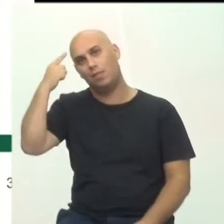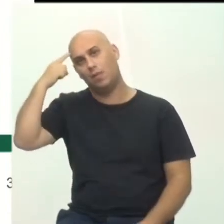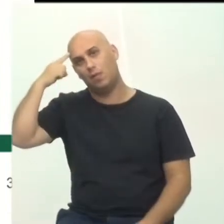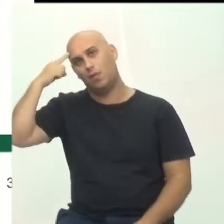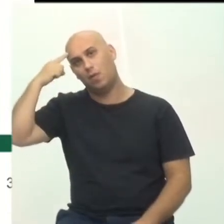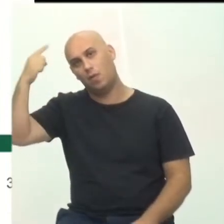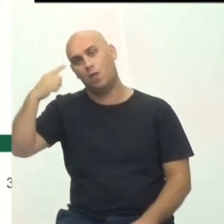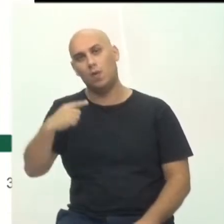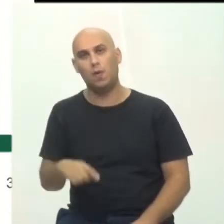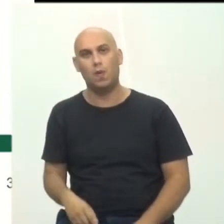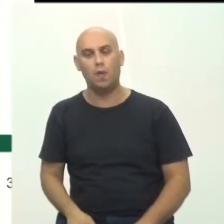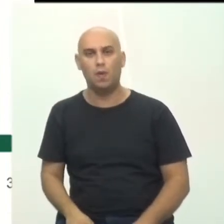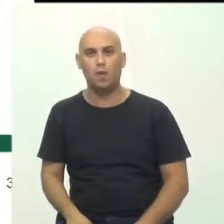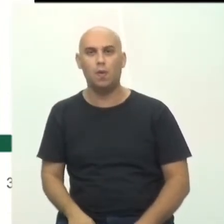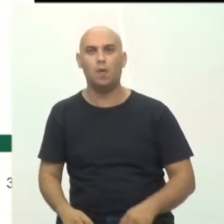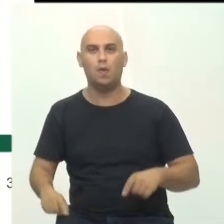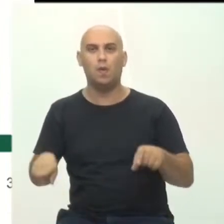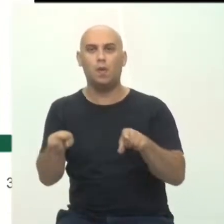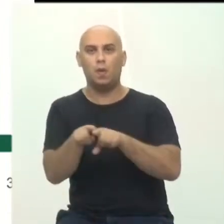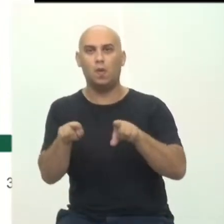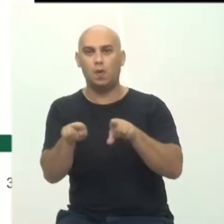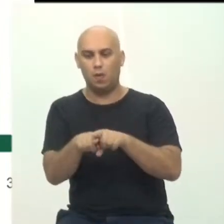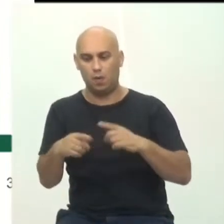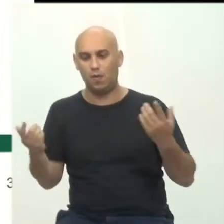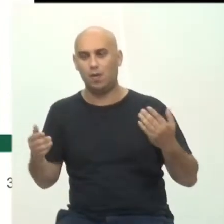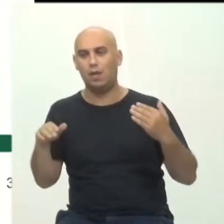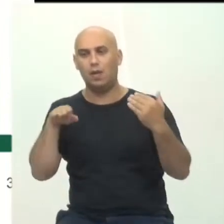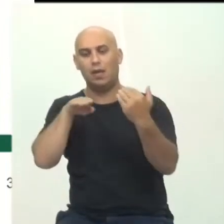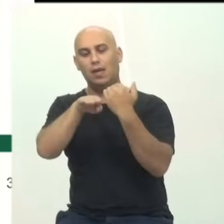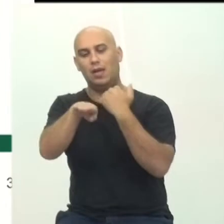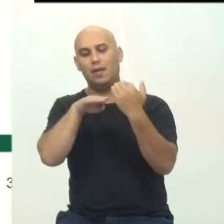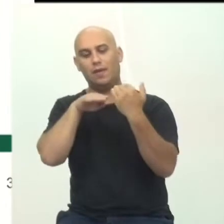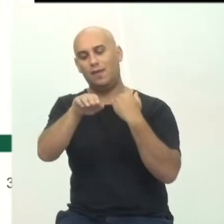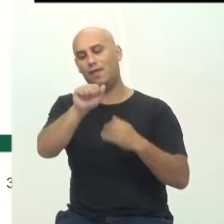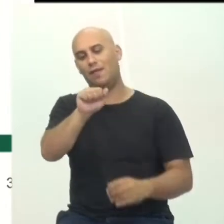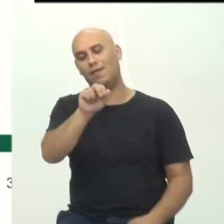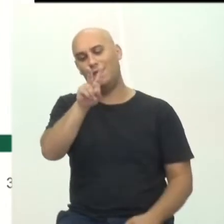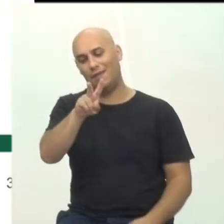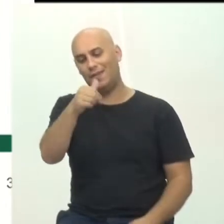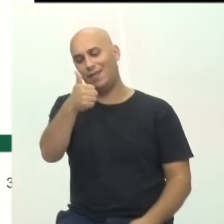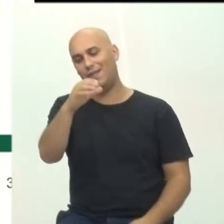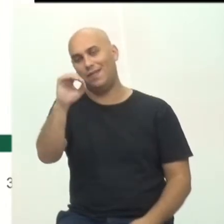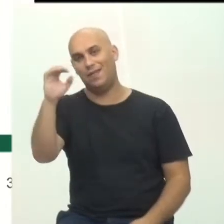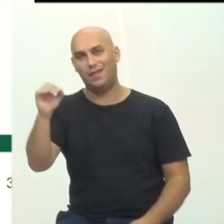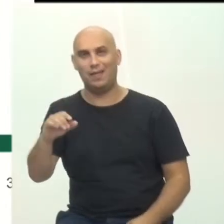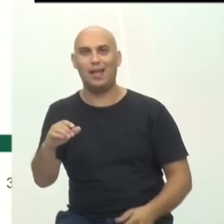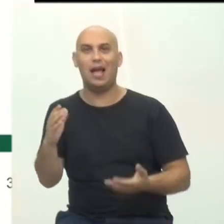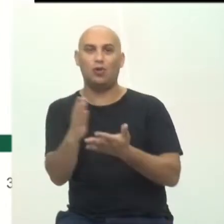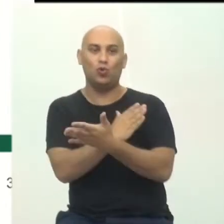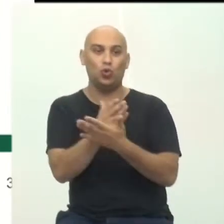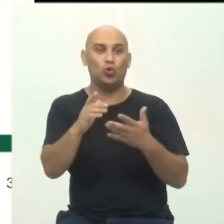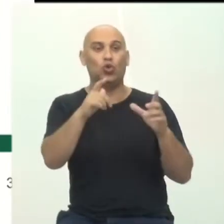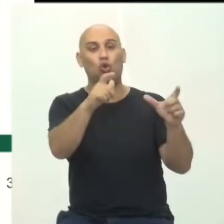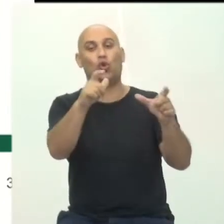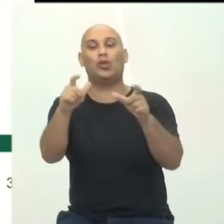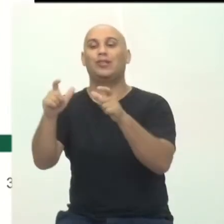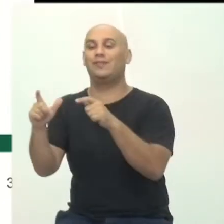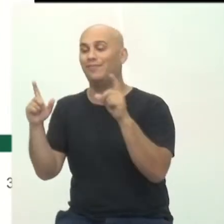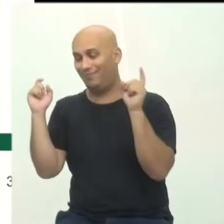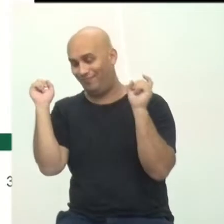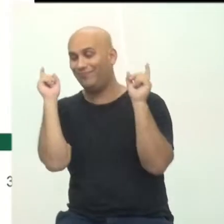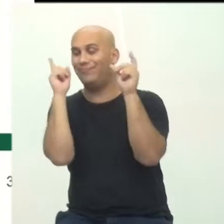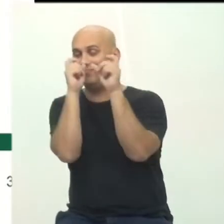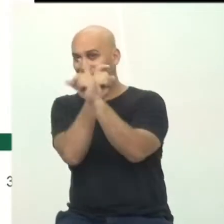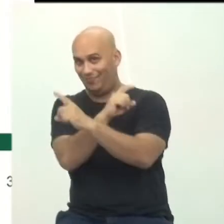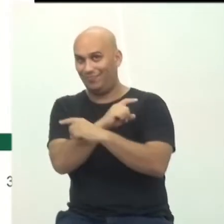a Avenida Centenário não foi projetada para isso, naturalmente, alguns pontos mais difíceis a gente